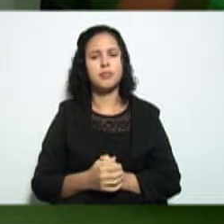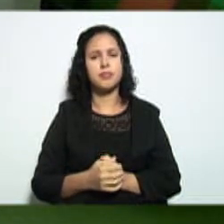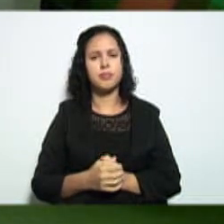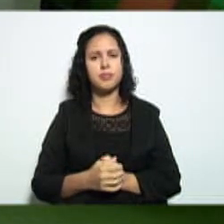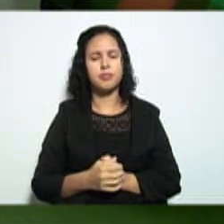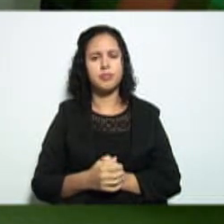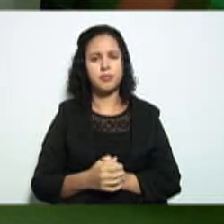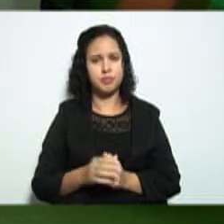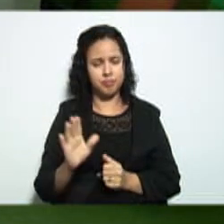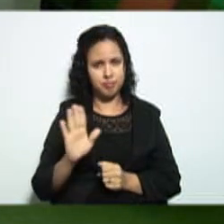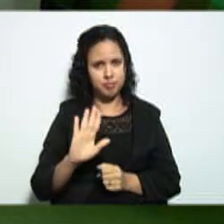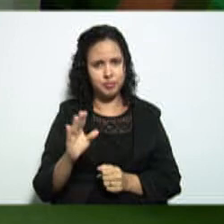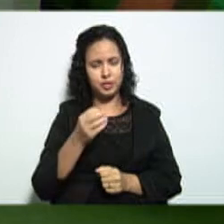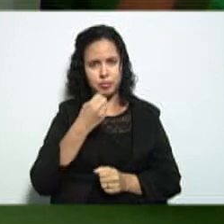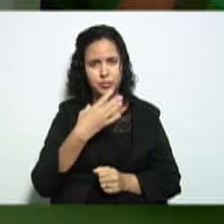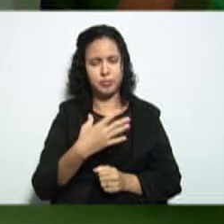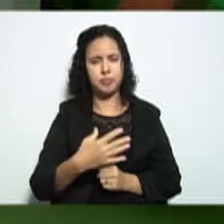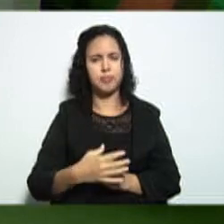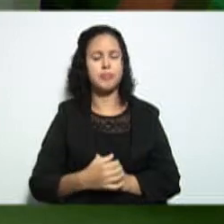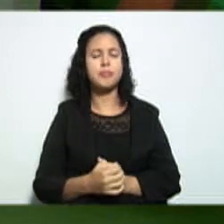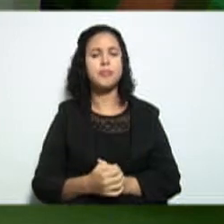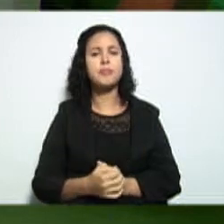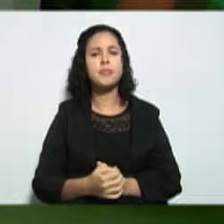um prazer ter estado com vocês também. Até breve.